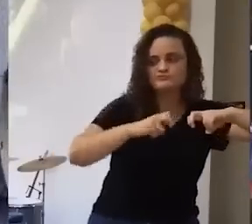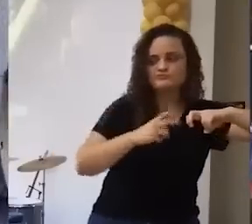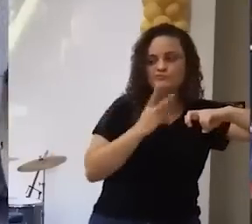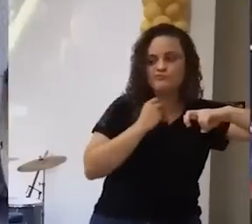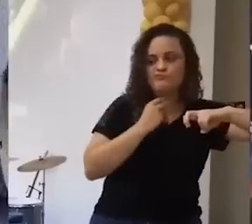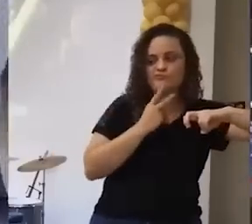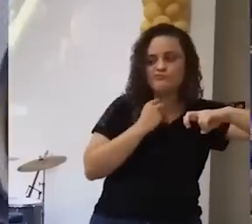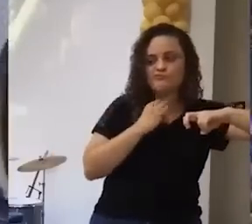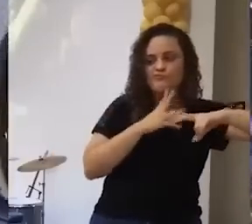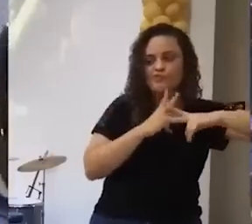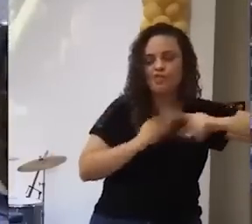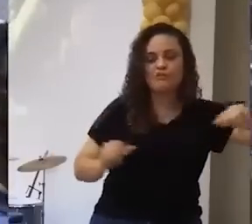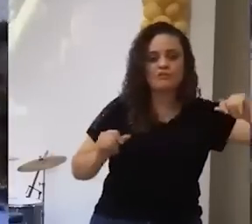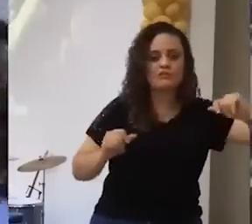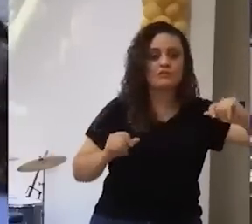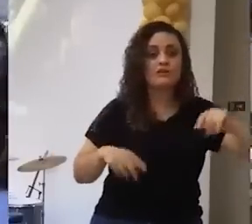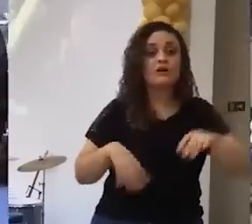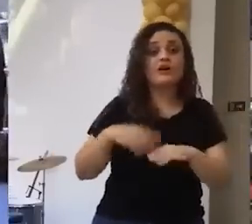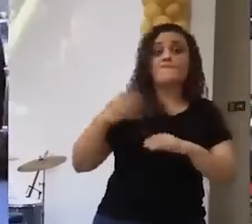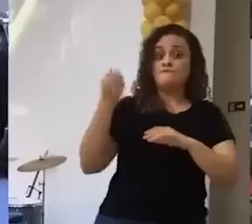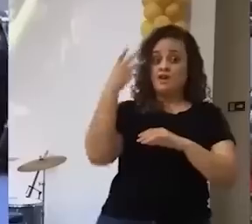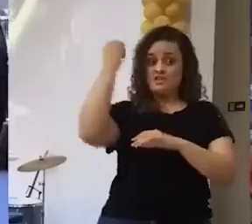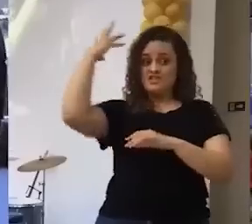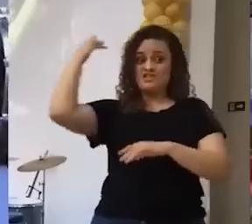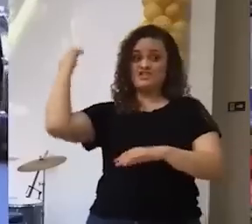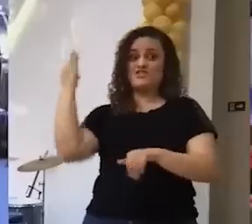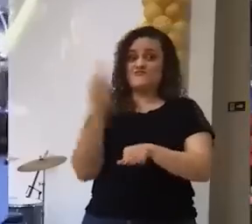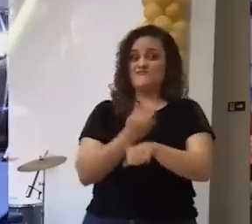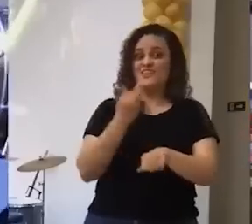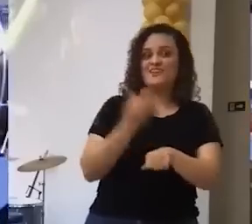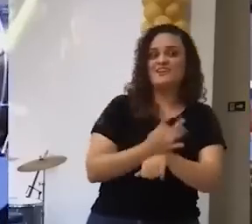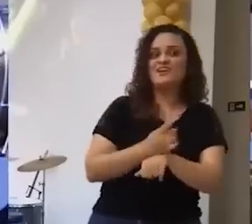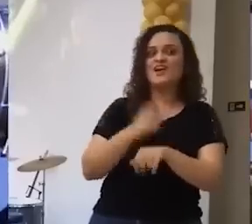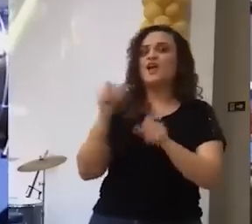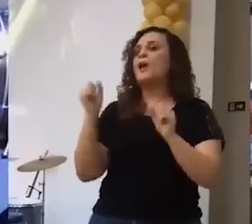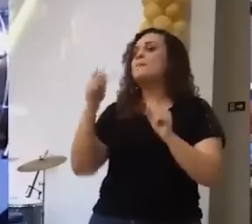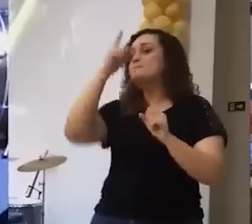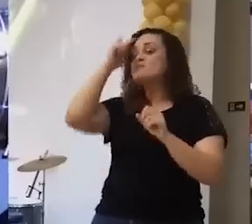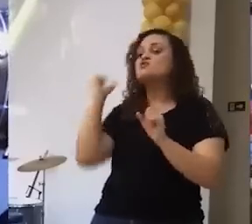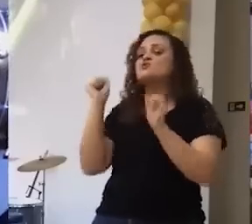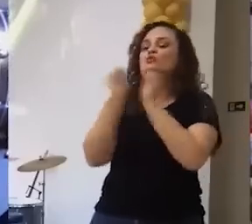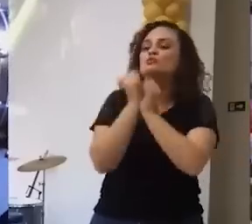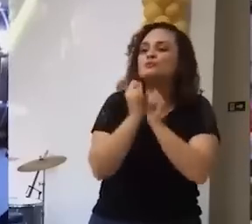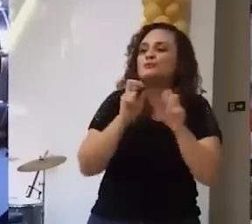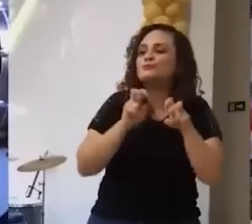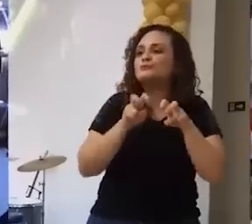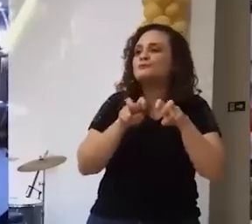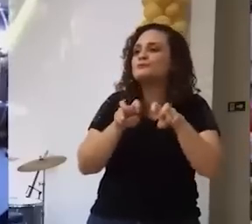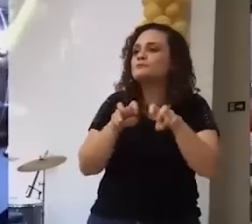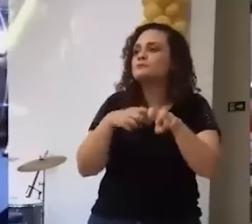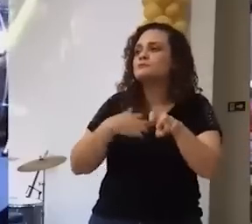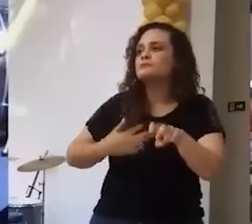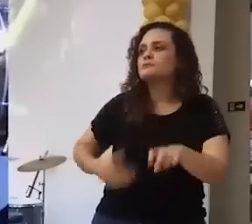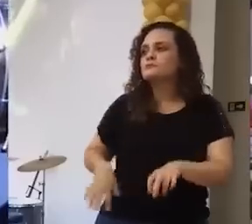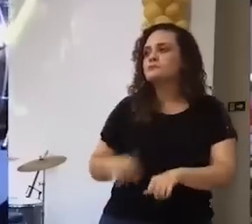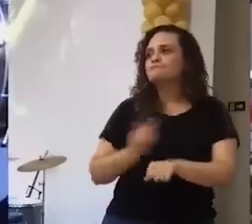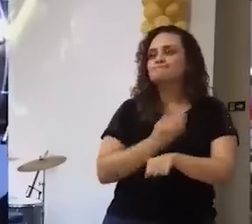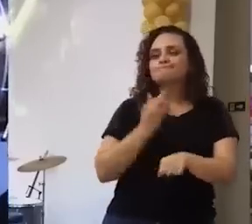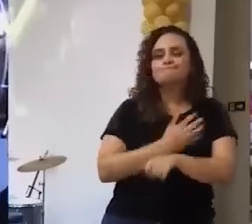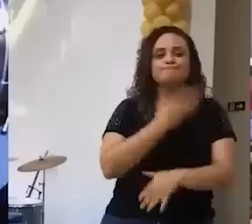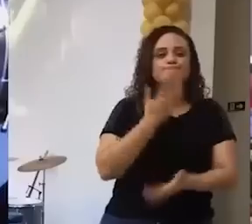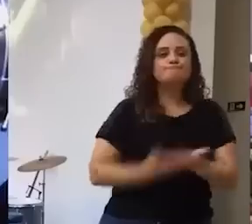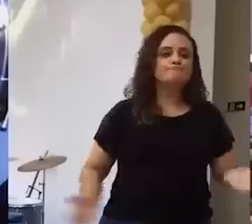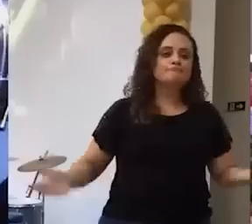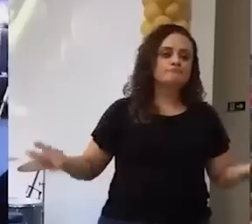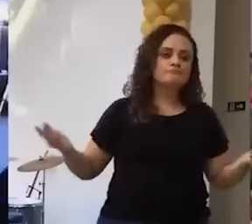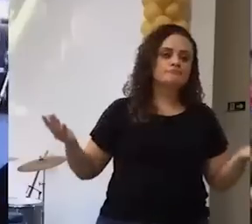Você vai sair de férias com a sua família, e essa pessoa pega carona com você e estraga as suas férias. A única maneira de ser